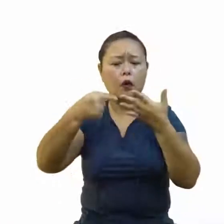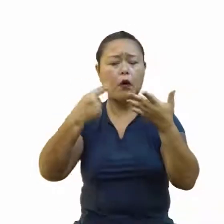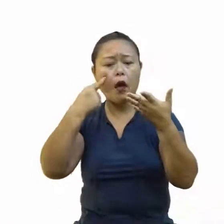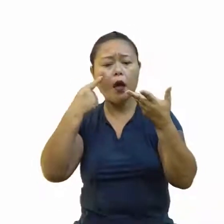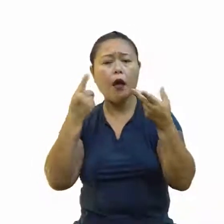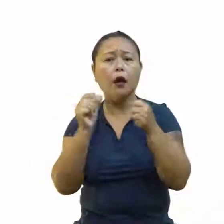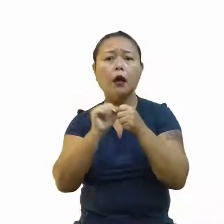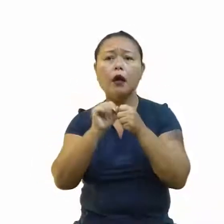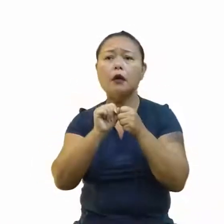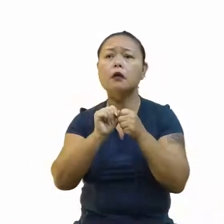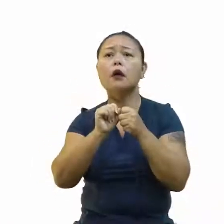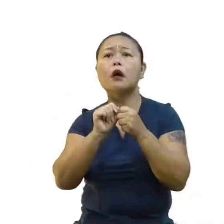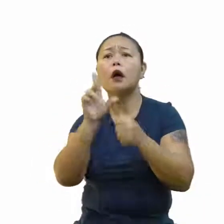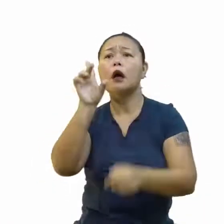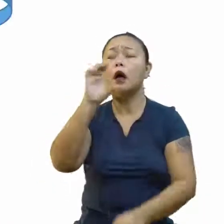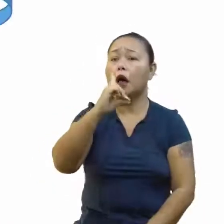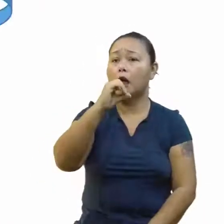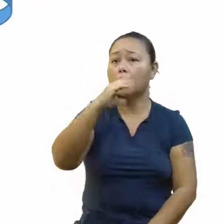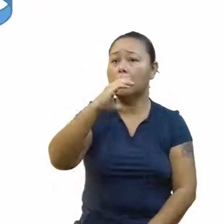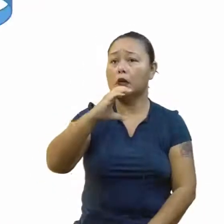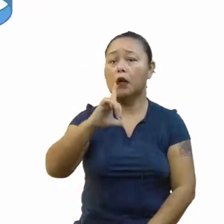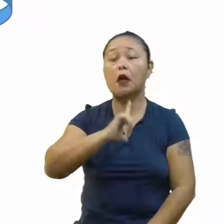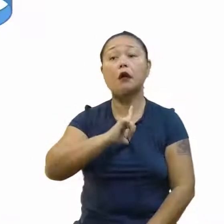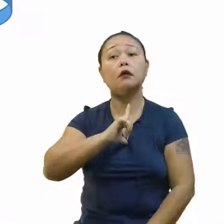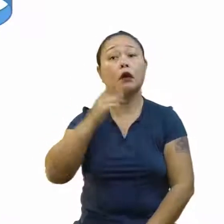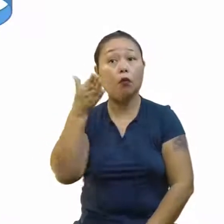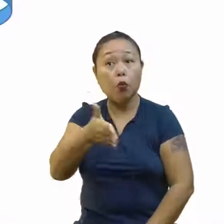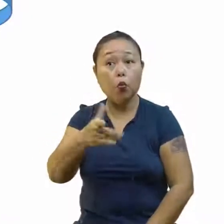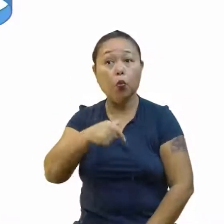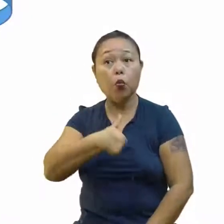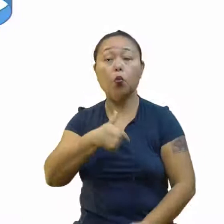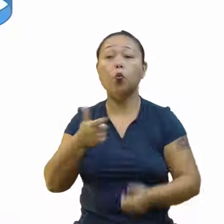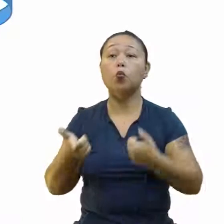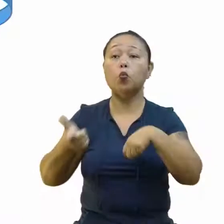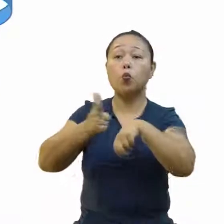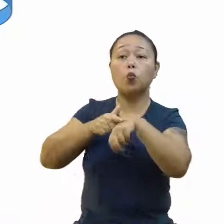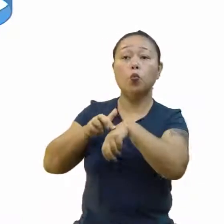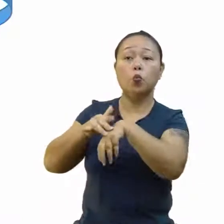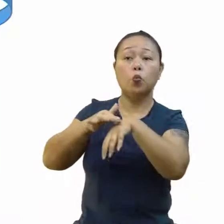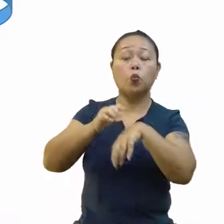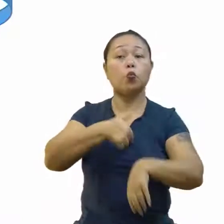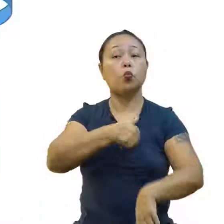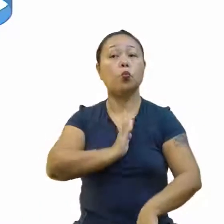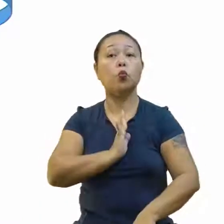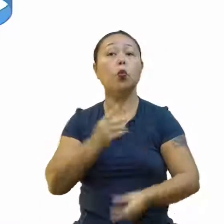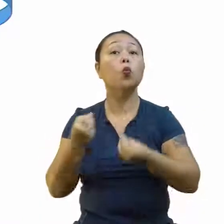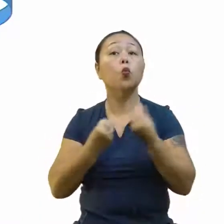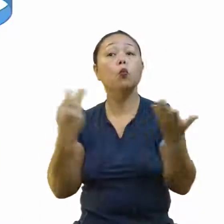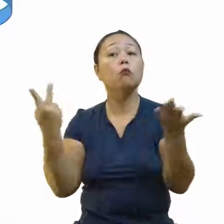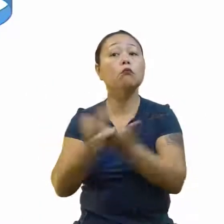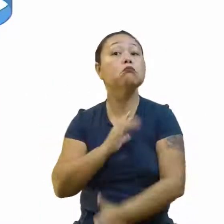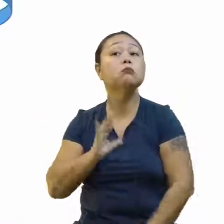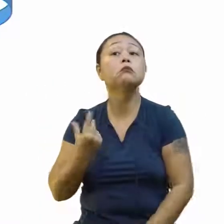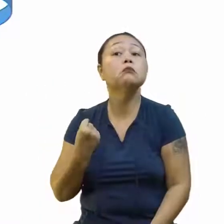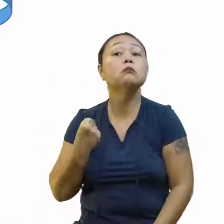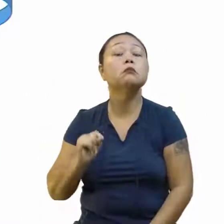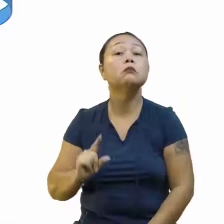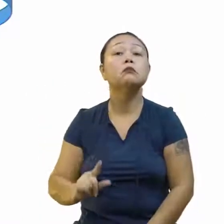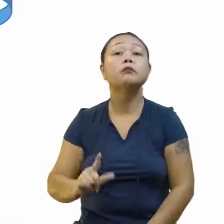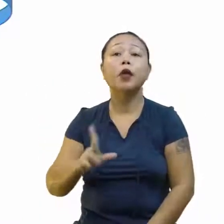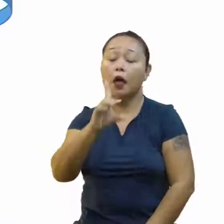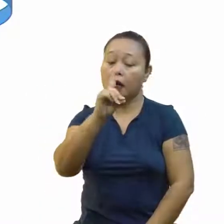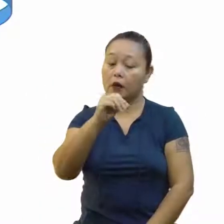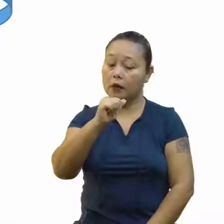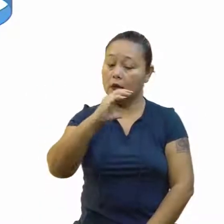à DAC, que é a doença arterial coronariana. Então, vamos ver agora um esqueminha de como que isso acontece. Então, a DAC, ela